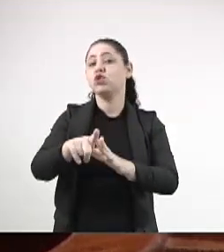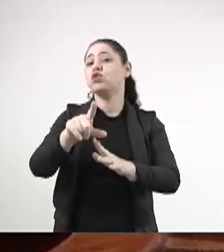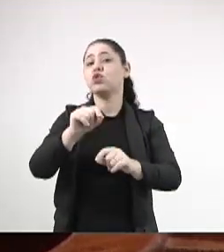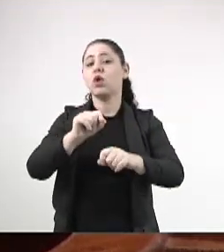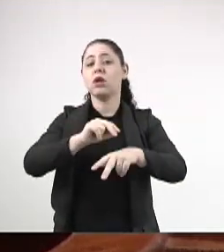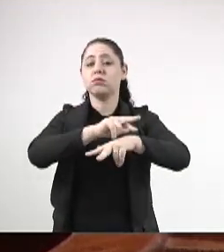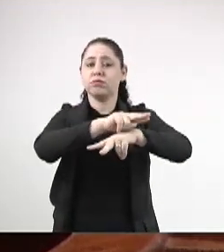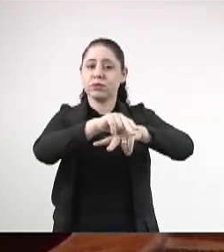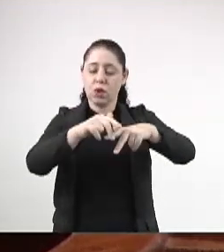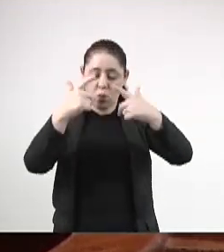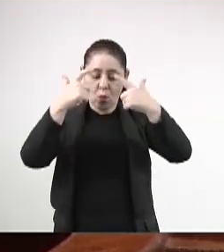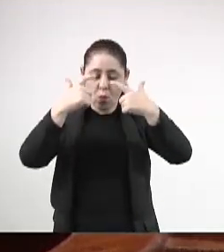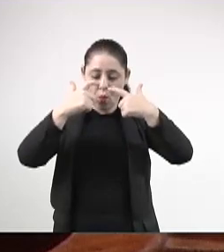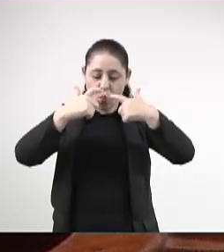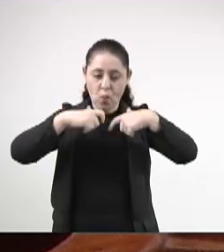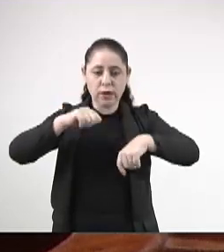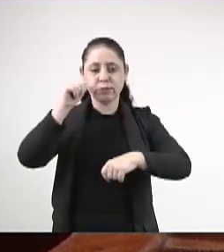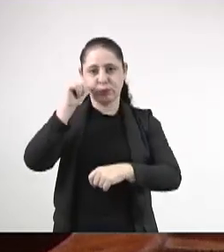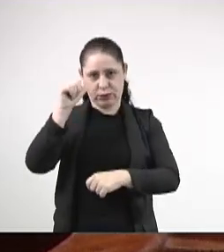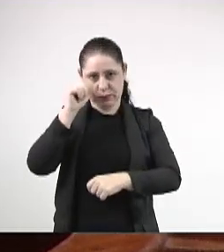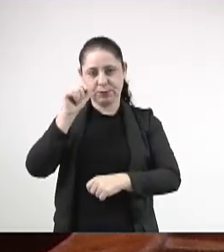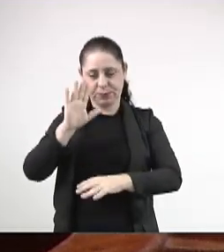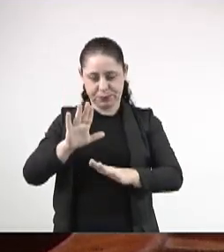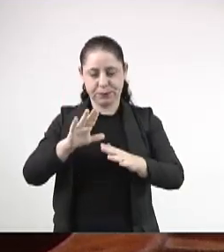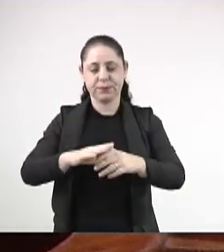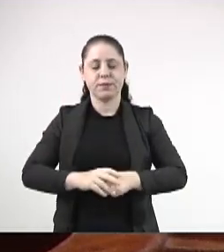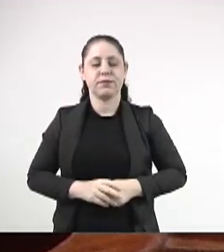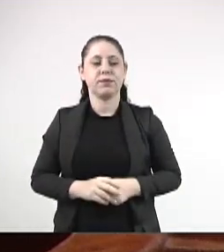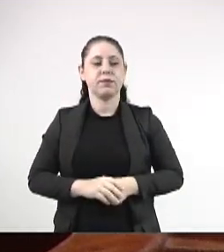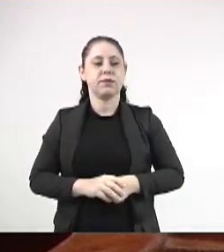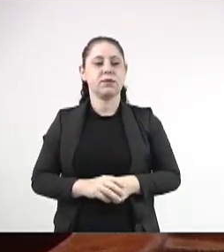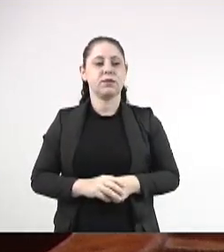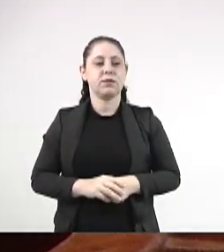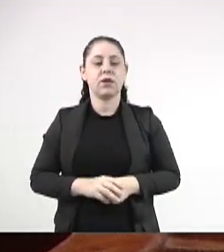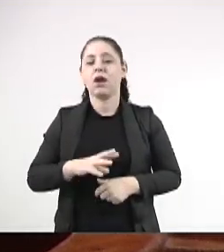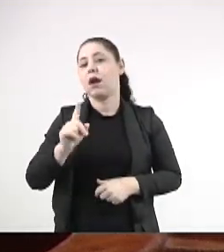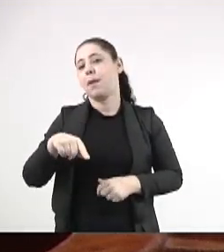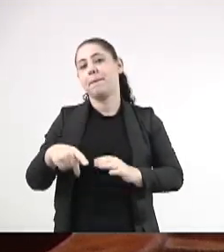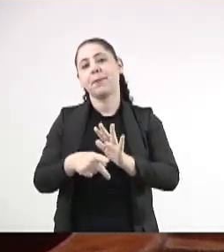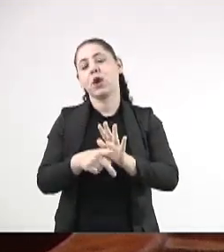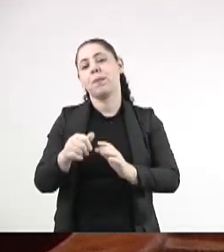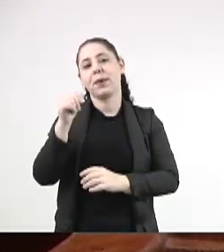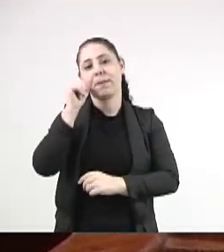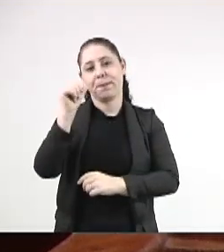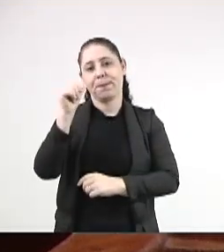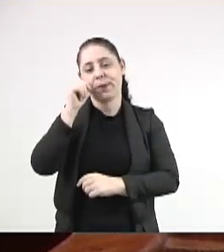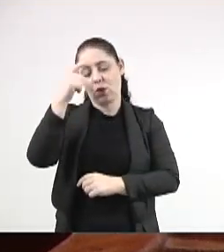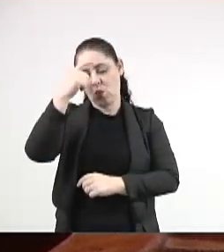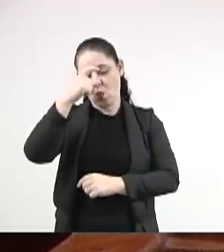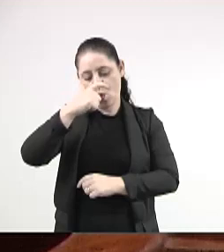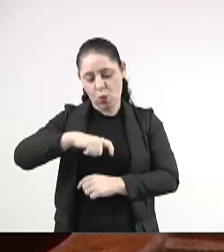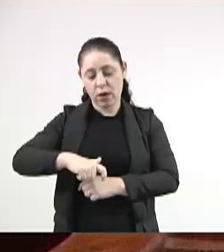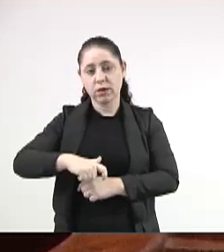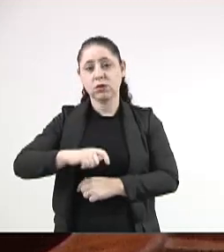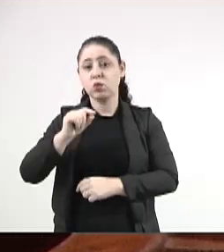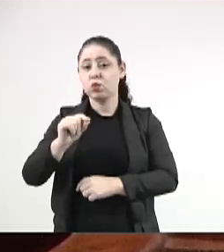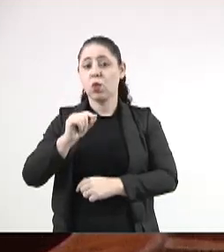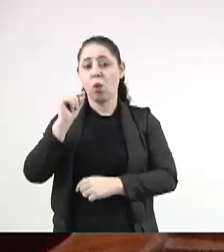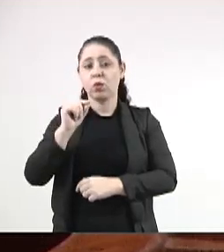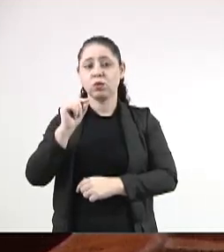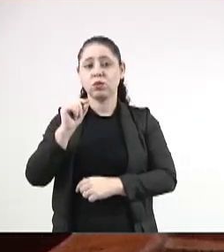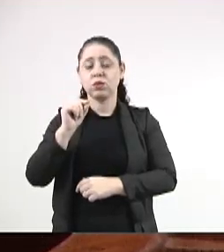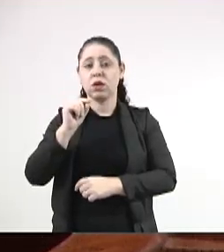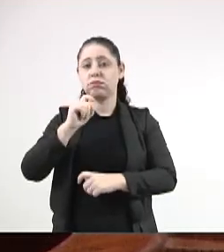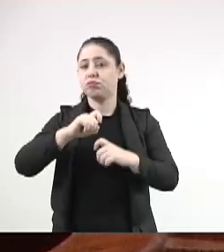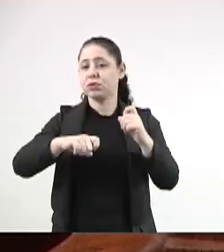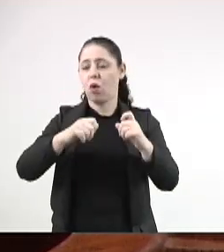sobre os corpos femininos. Era sobre os corpos femininos, os corpos de